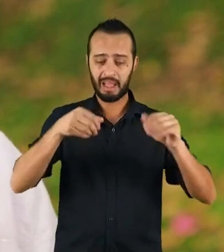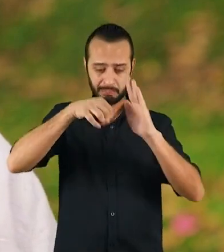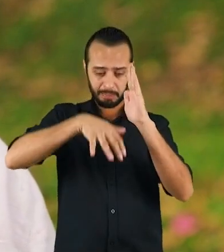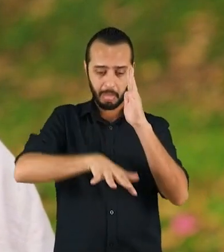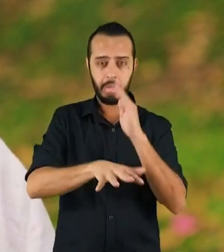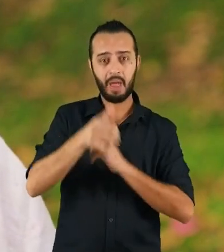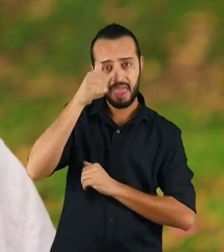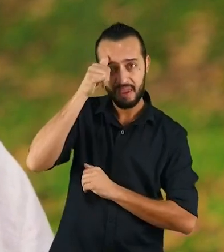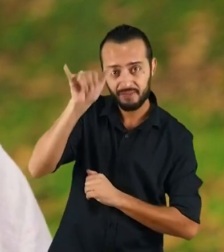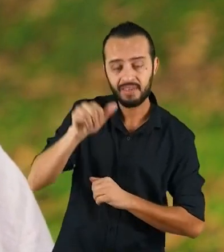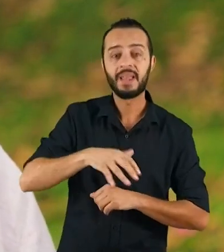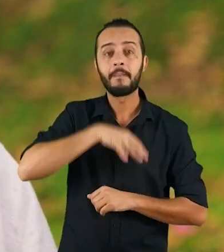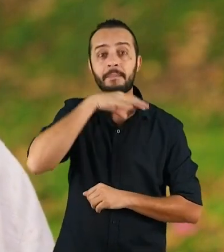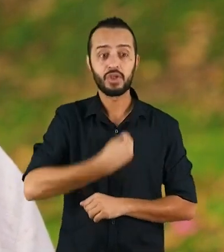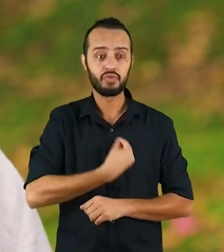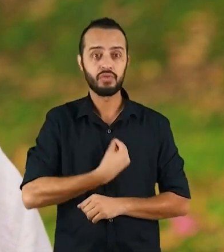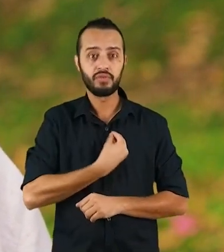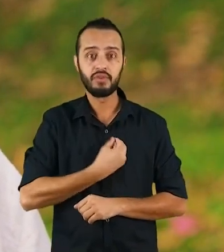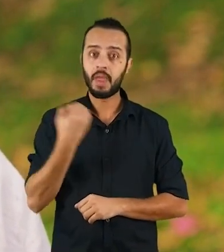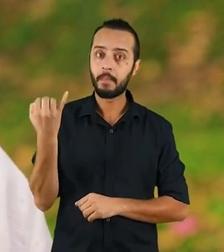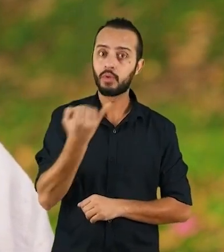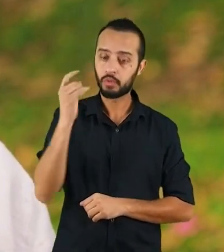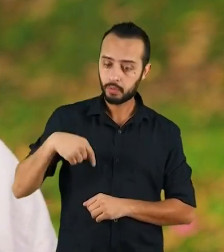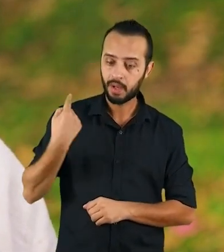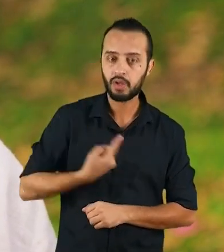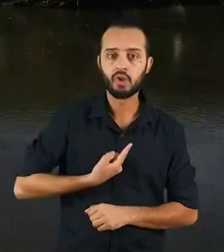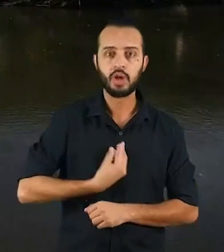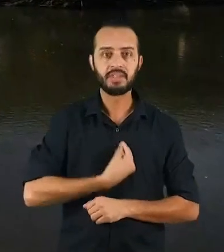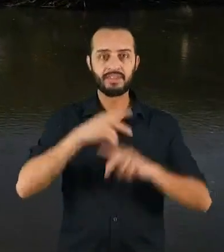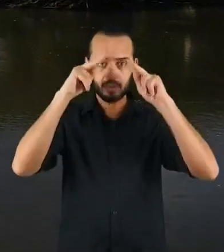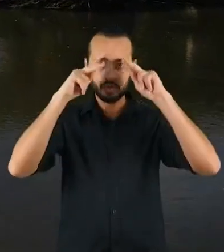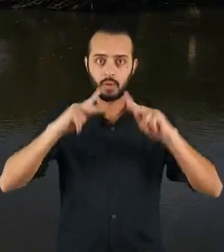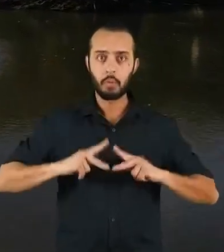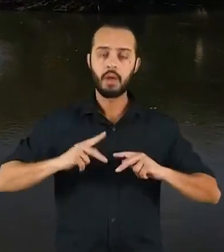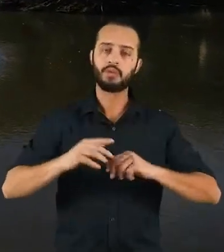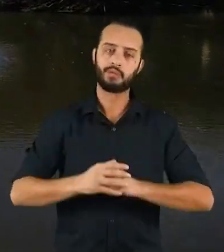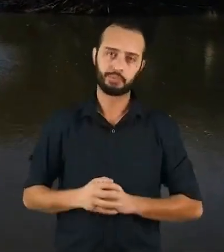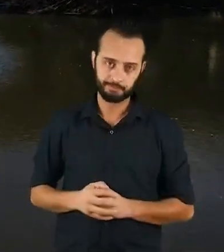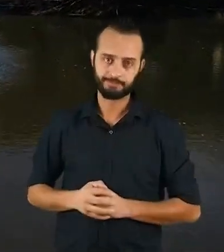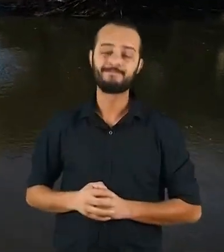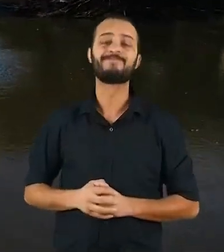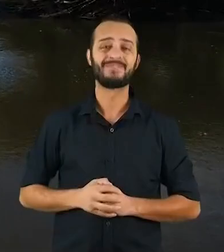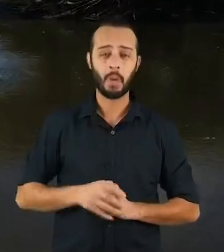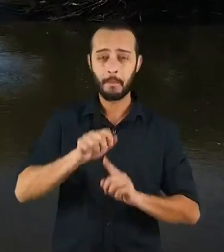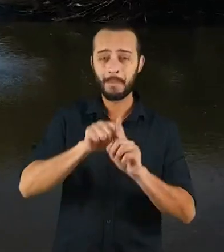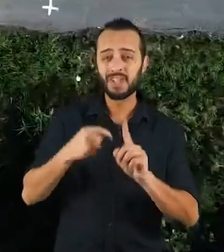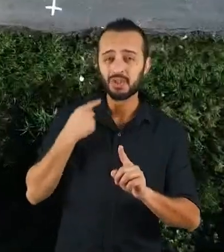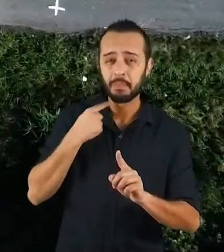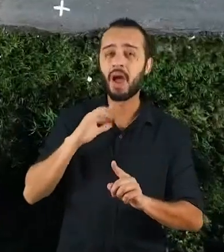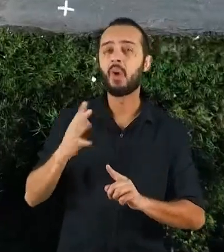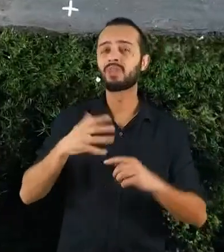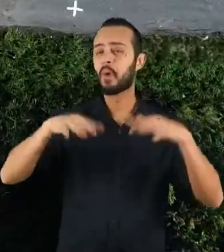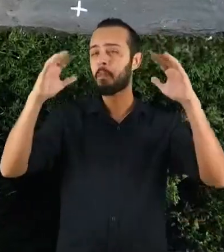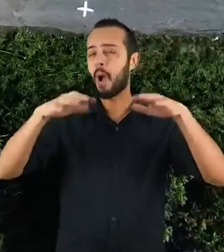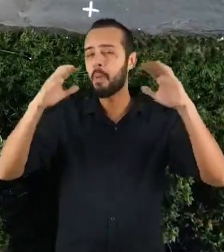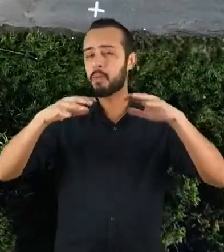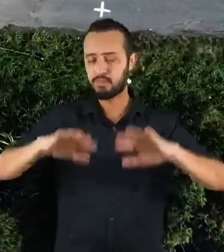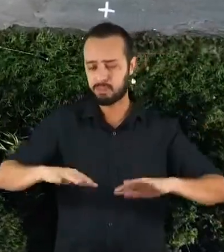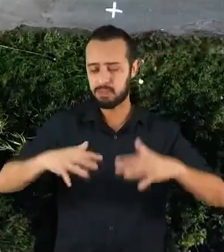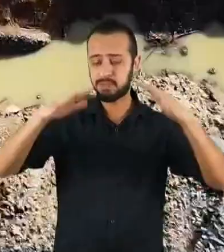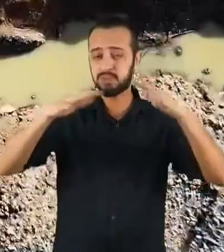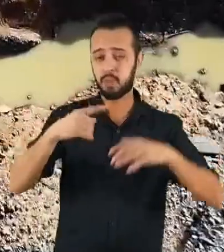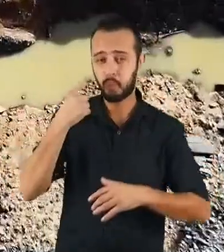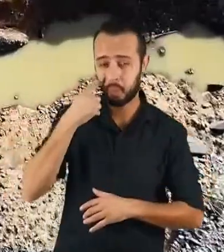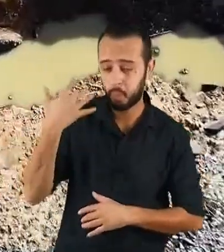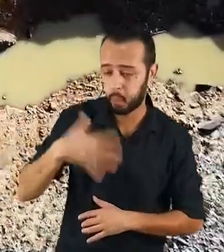deslizamentos, abrigam animais e plantas indispensáveis à vida humana. A enchente de maio evidenciou o que muitos